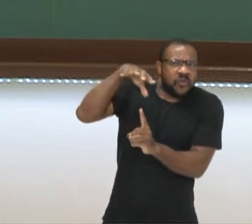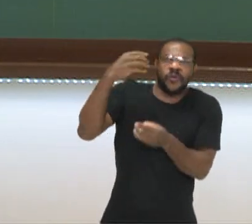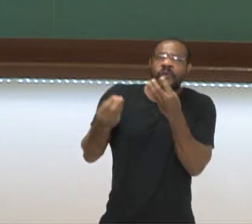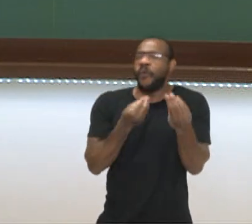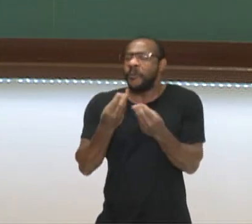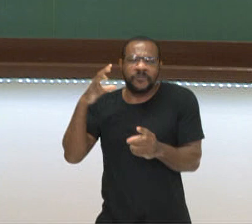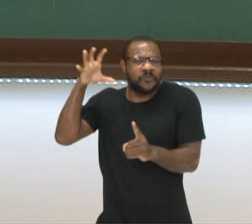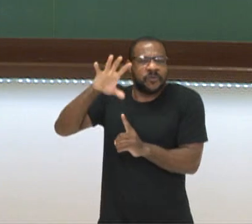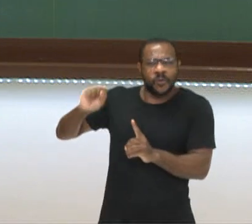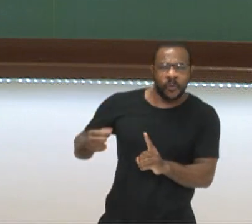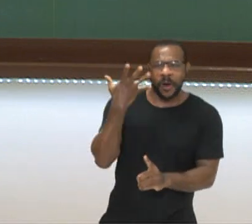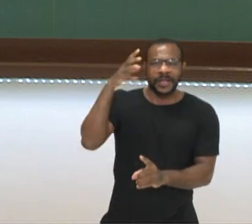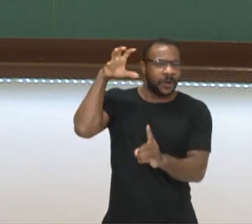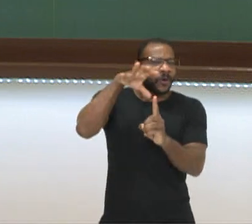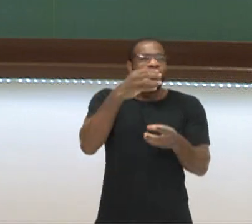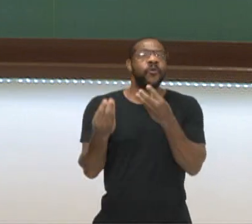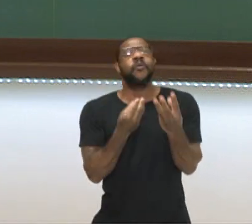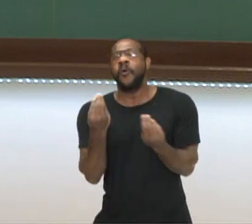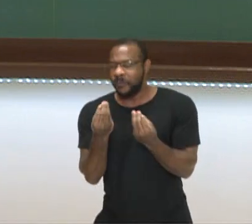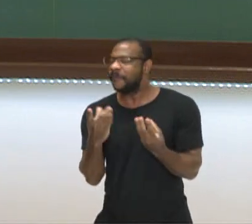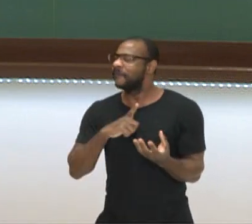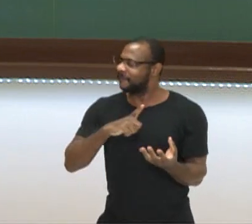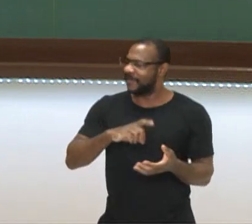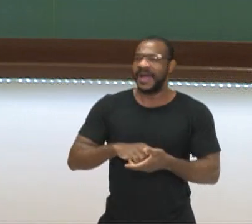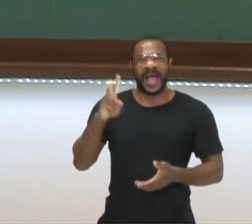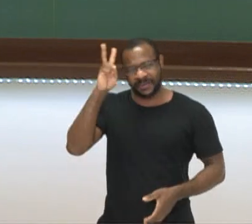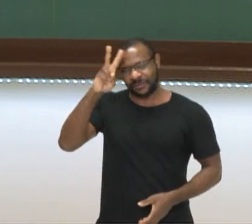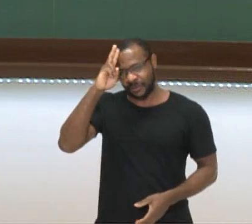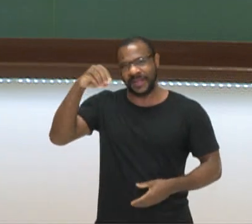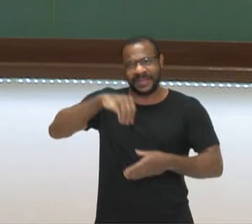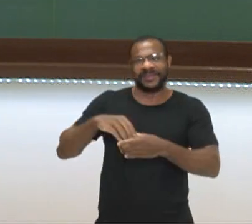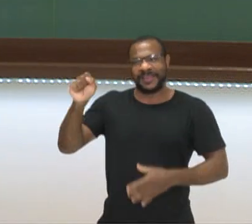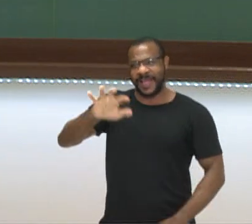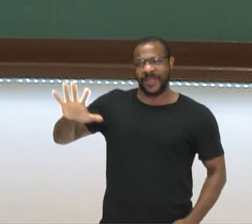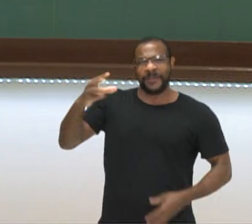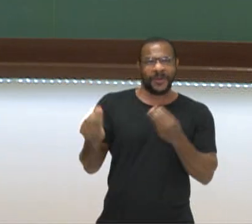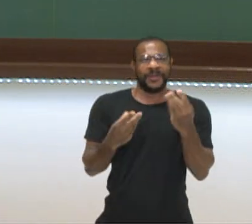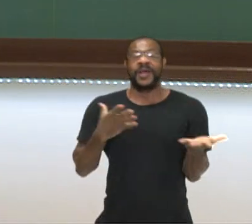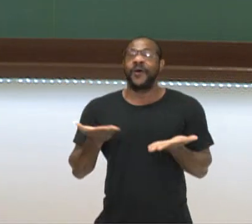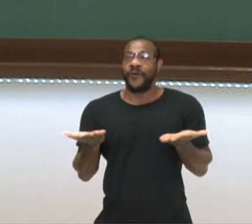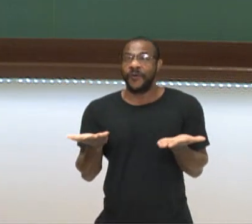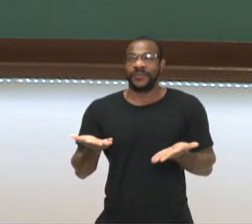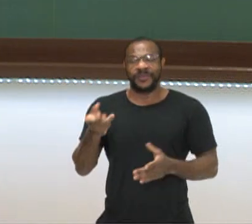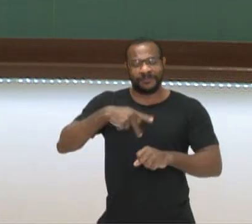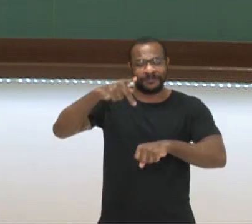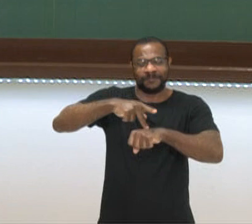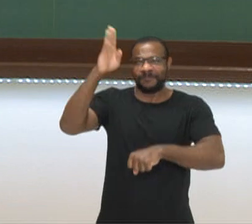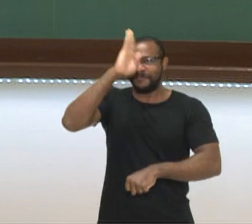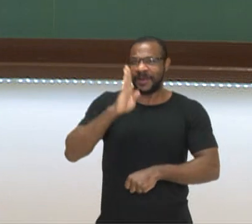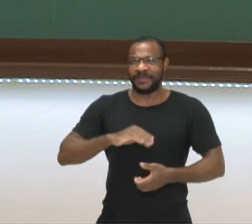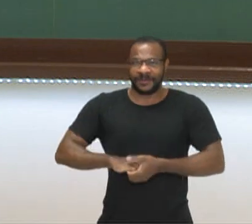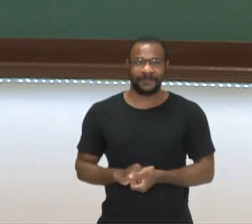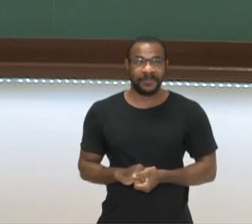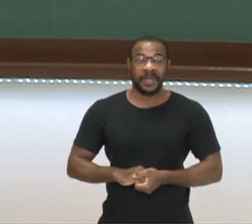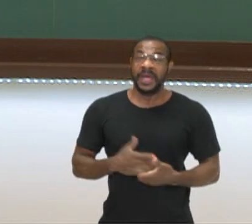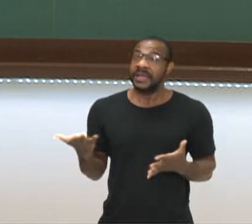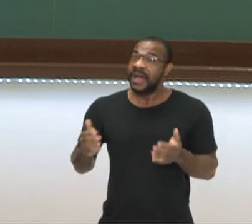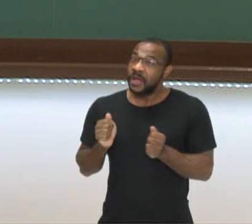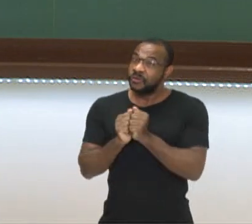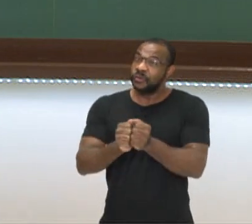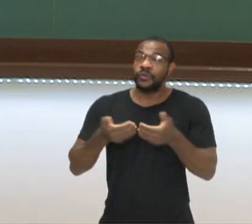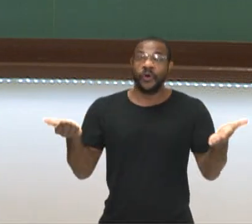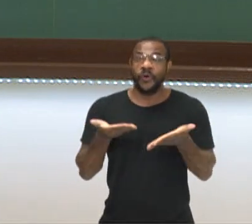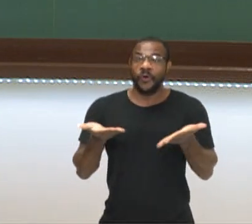influenciável, como isso vai influenciar a história aqui do nosso país. Quem vai acompanhar a